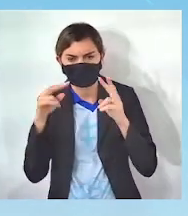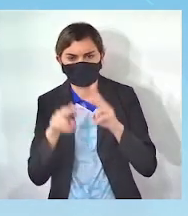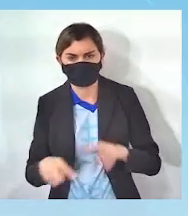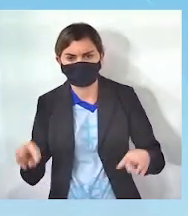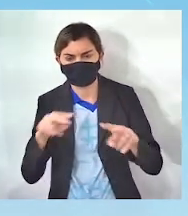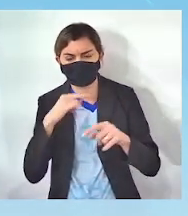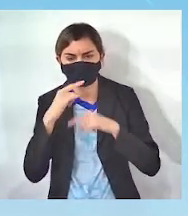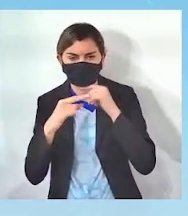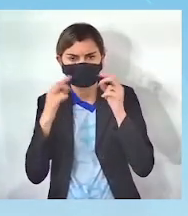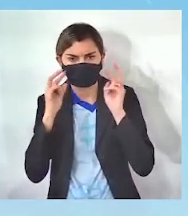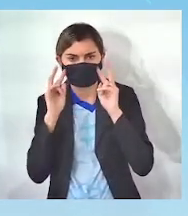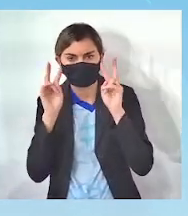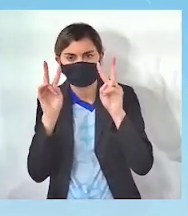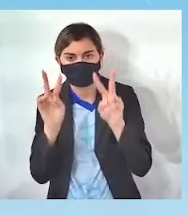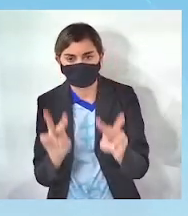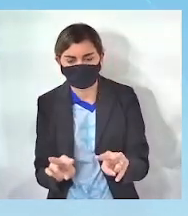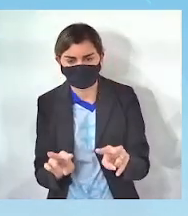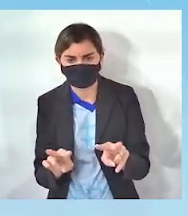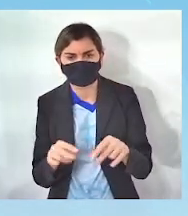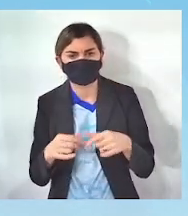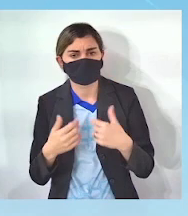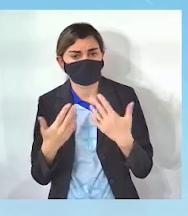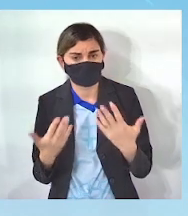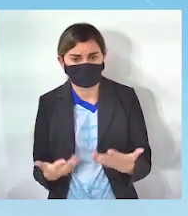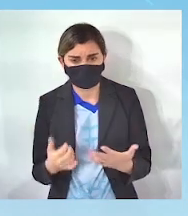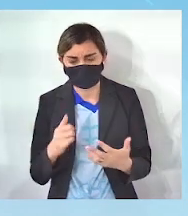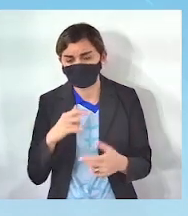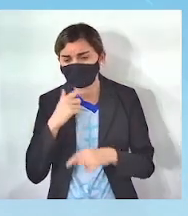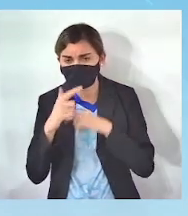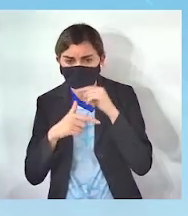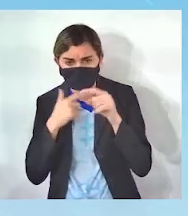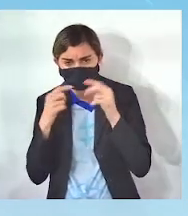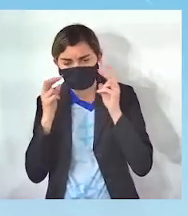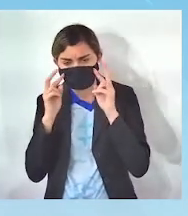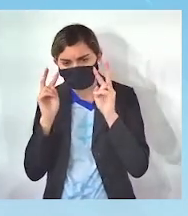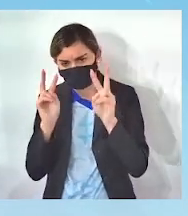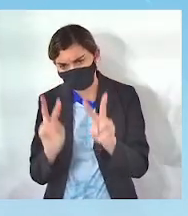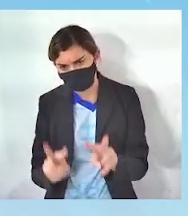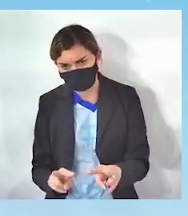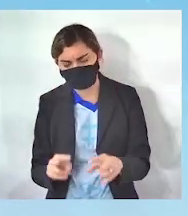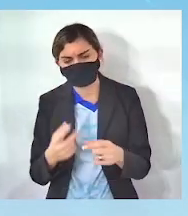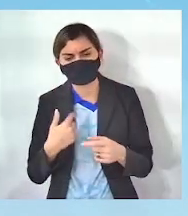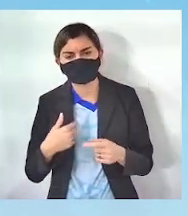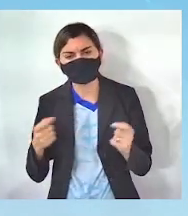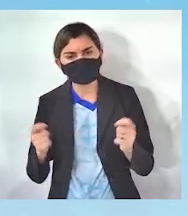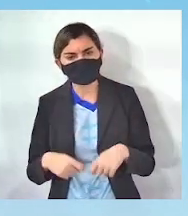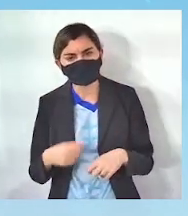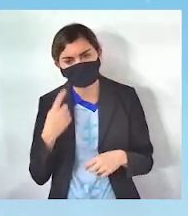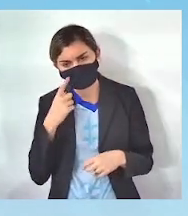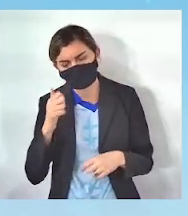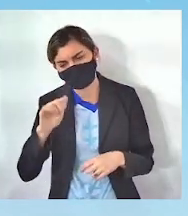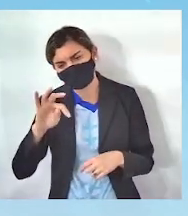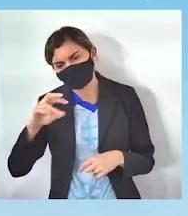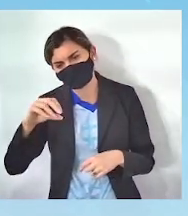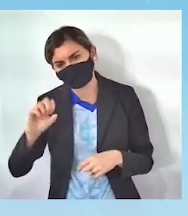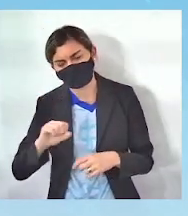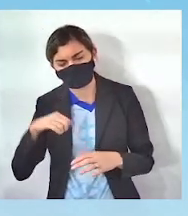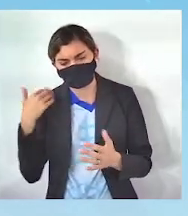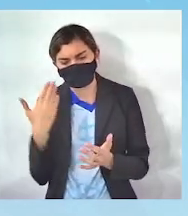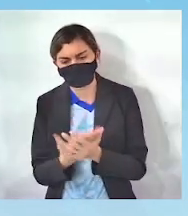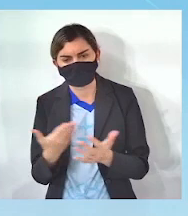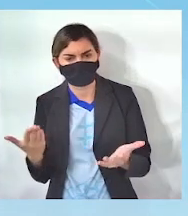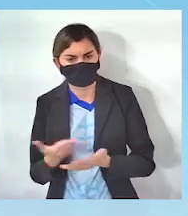são capazes de enxergar. Então, se a gente não é capaz de enxergar, é impossível ver os átomos e até